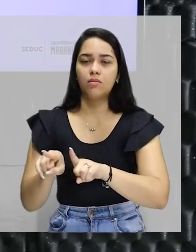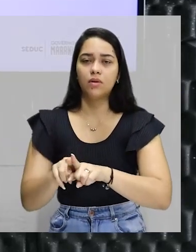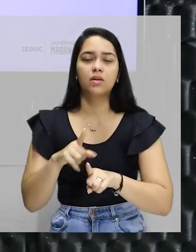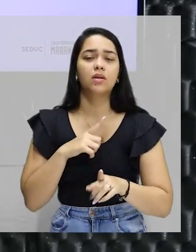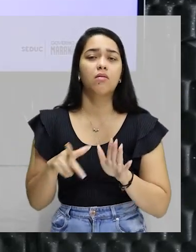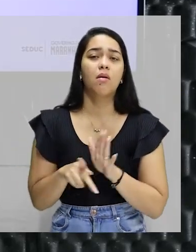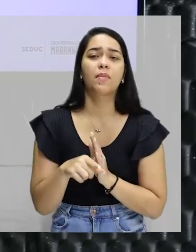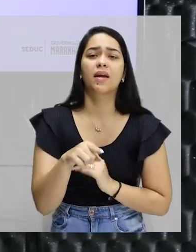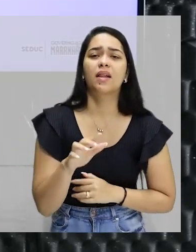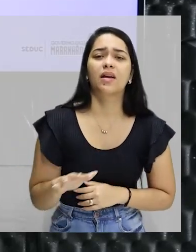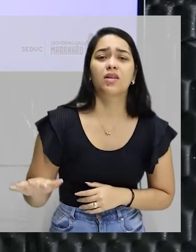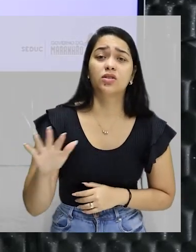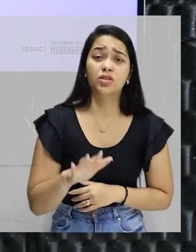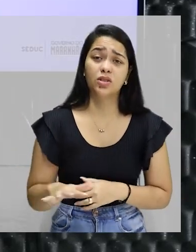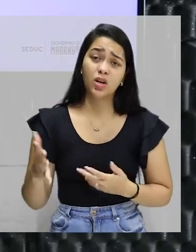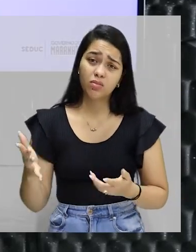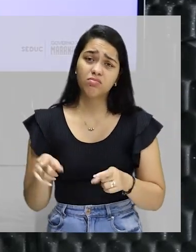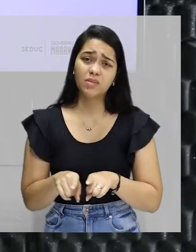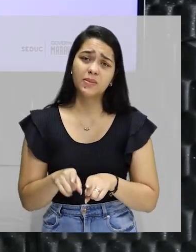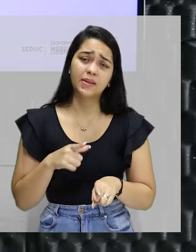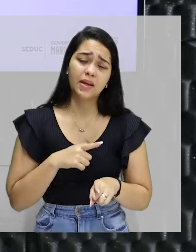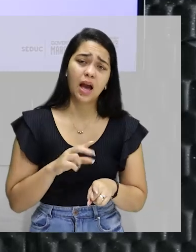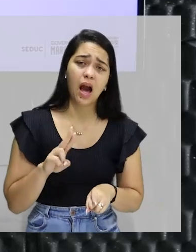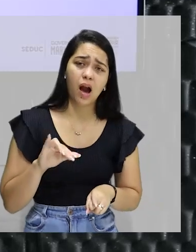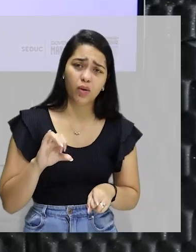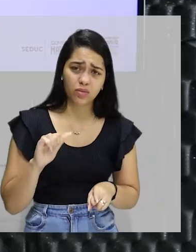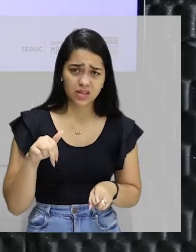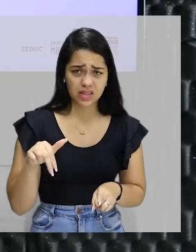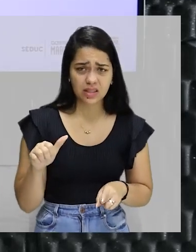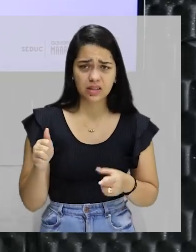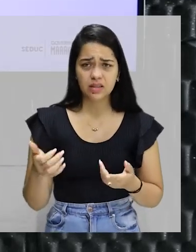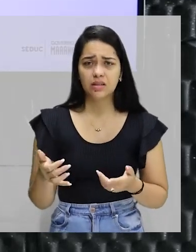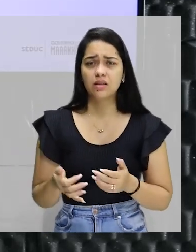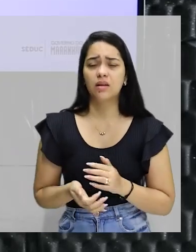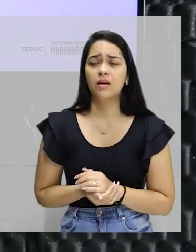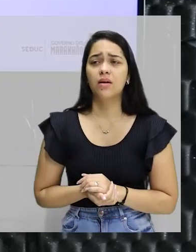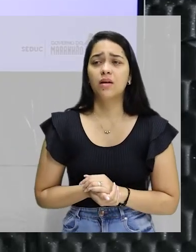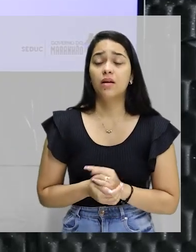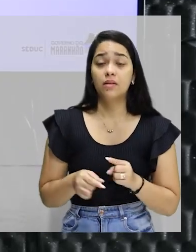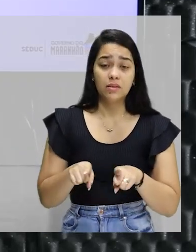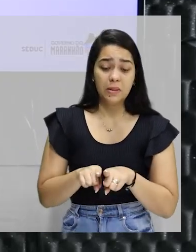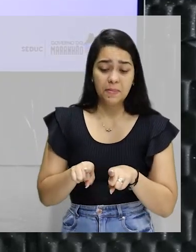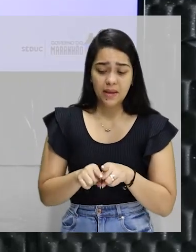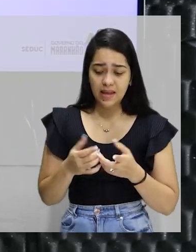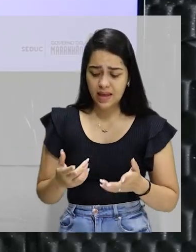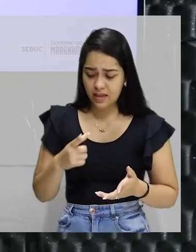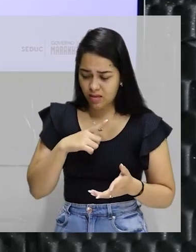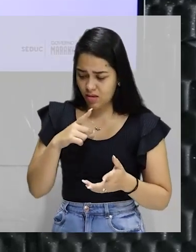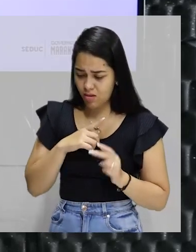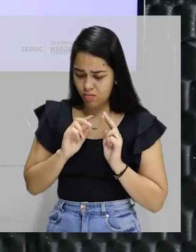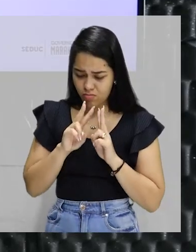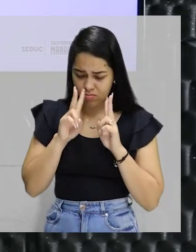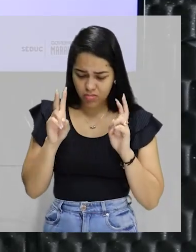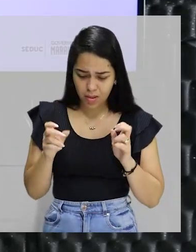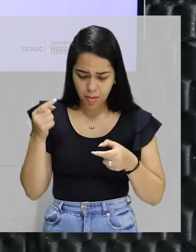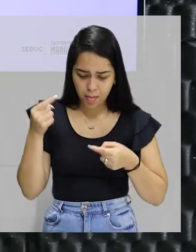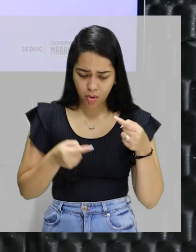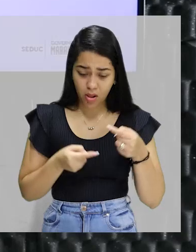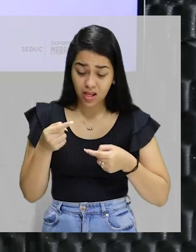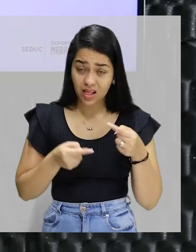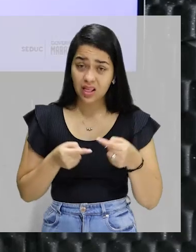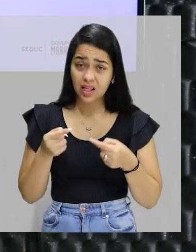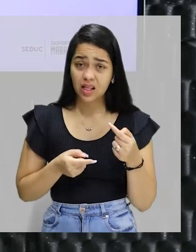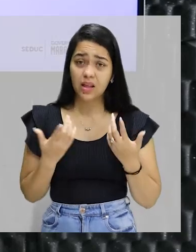atingiu aquela região e chegou à usina nuclear. Tudo bem? É um assunto muito polêmico,